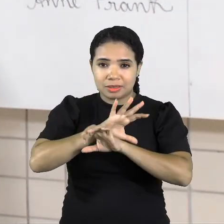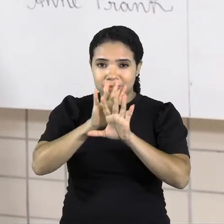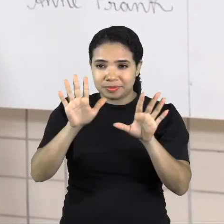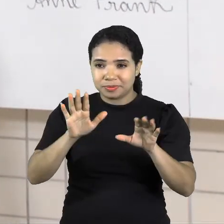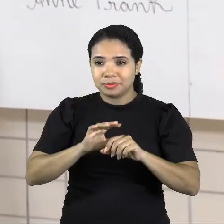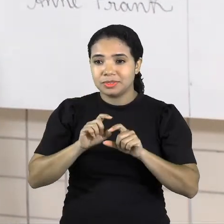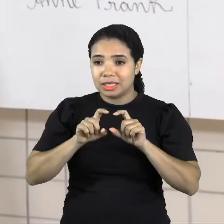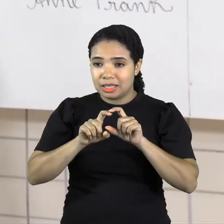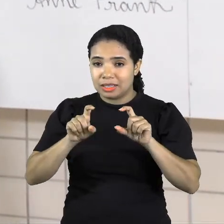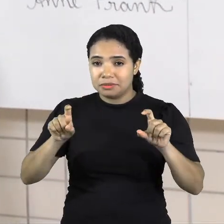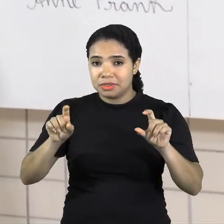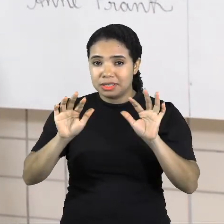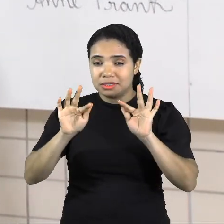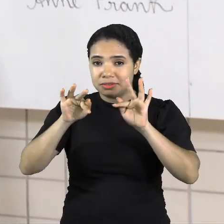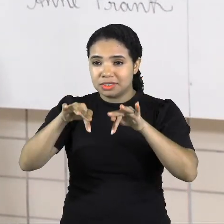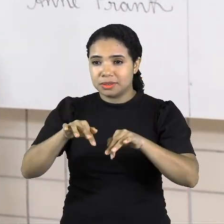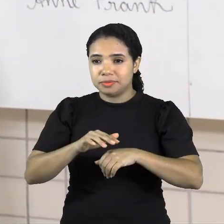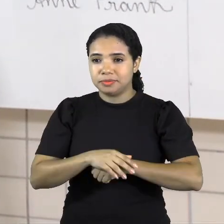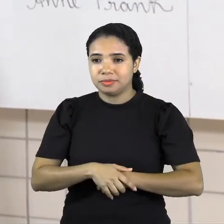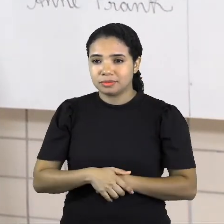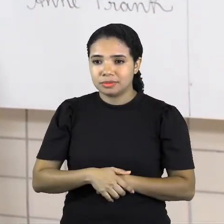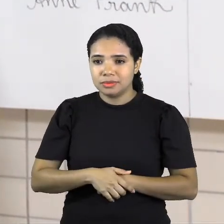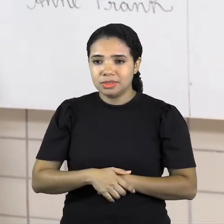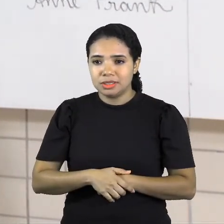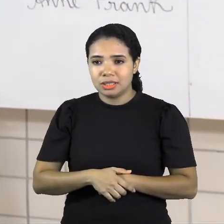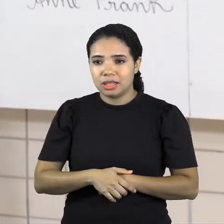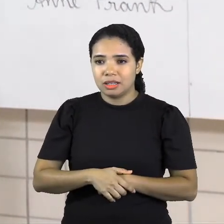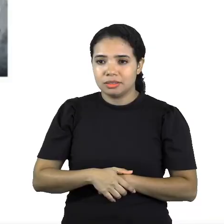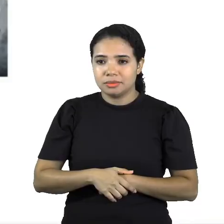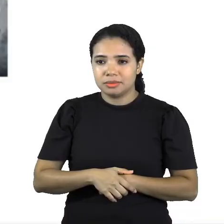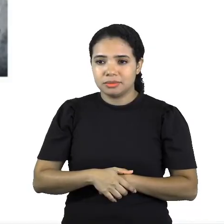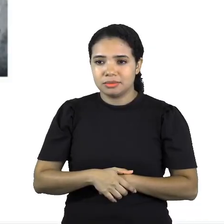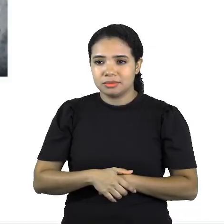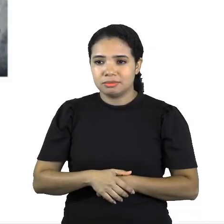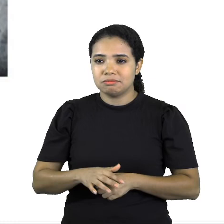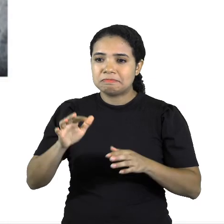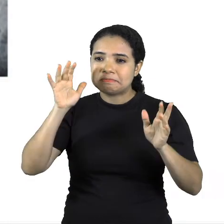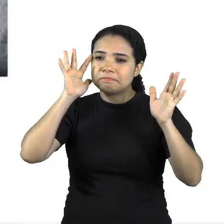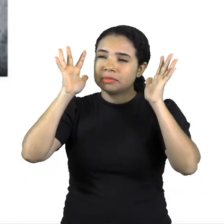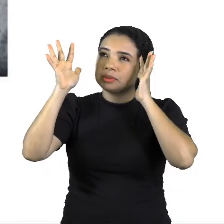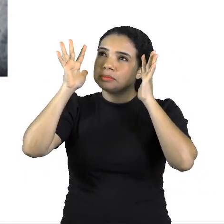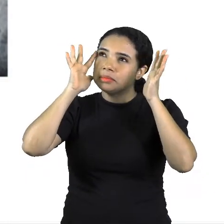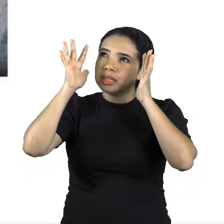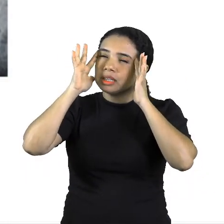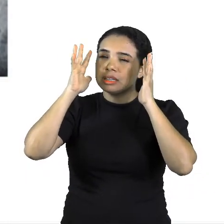essa frase final dela, em que ela diz o seguinte: pense em